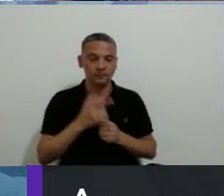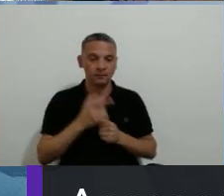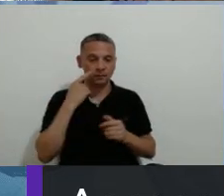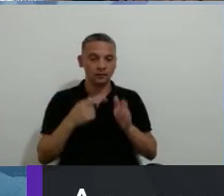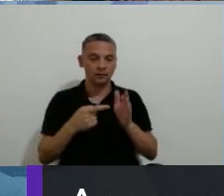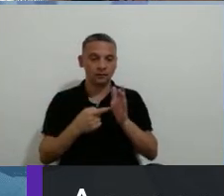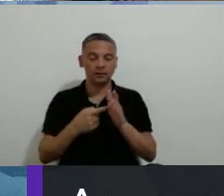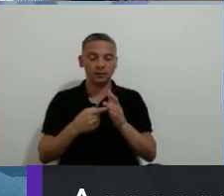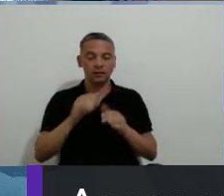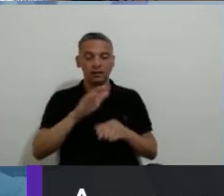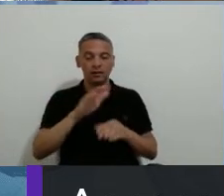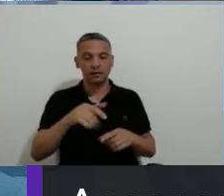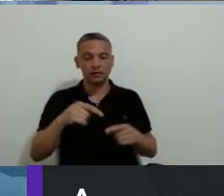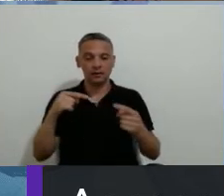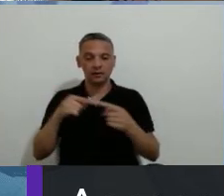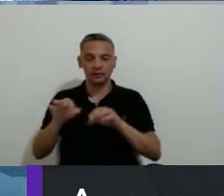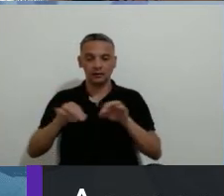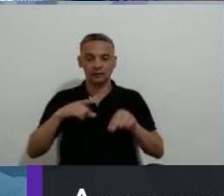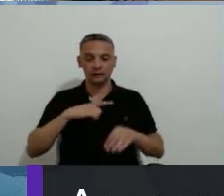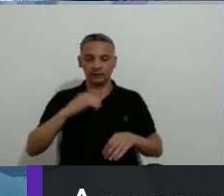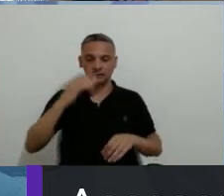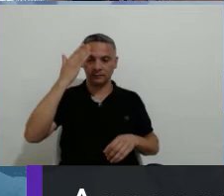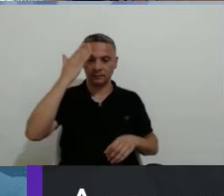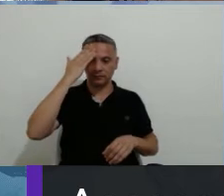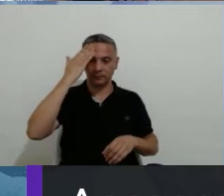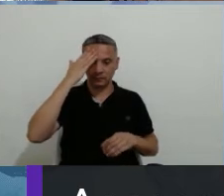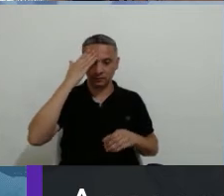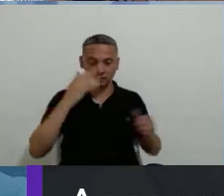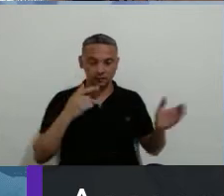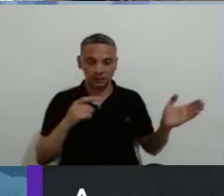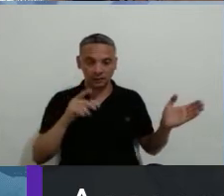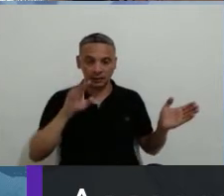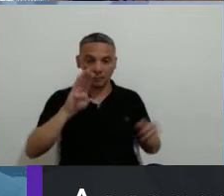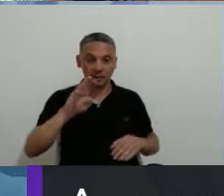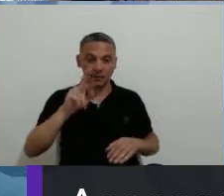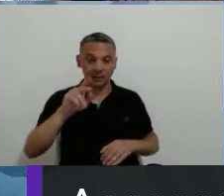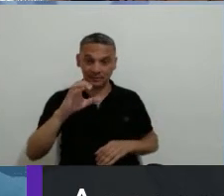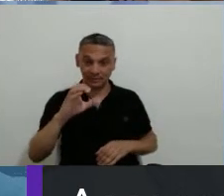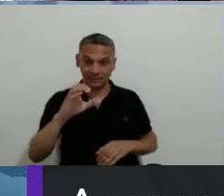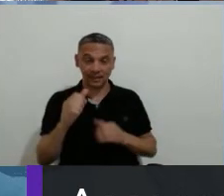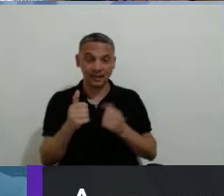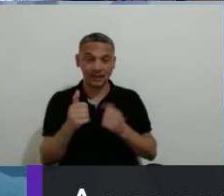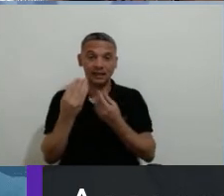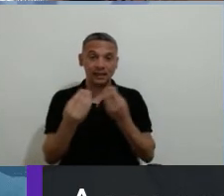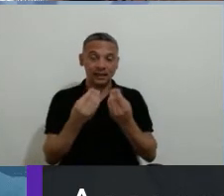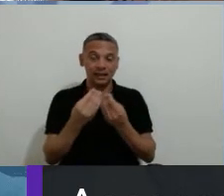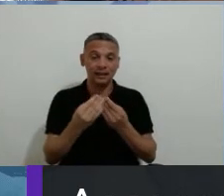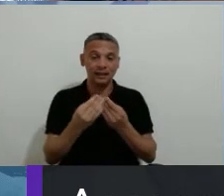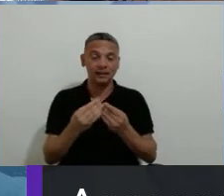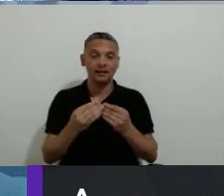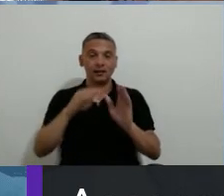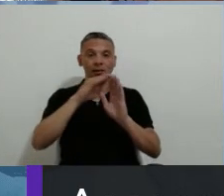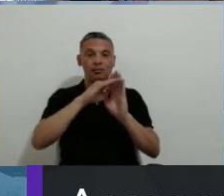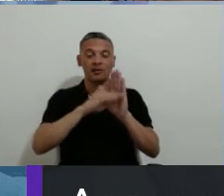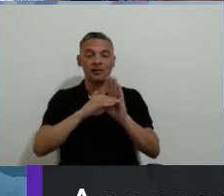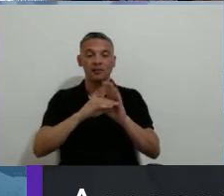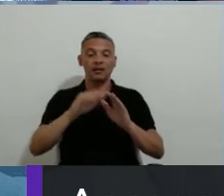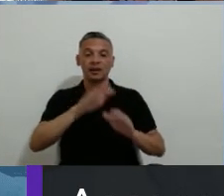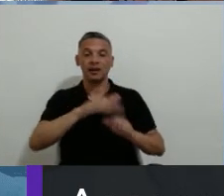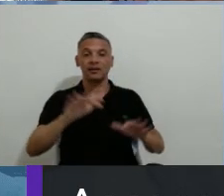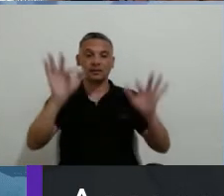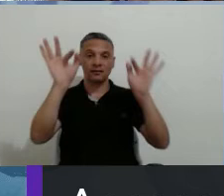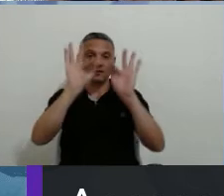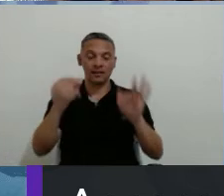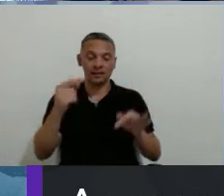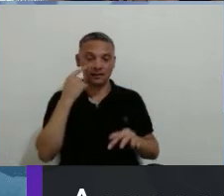anos com deficiência beneficiárias do BPC inseridas no programa Criança Feliz. e vou chamar a atenção desse indicador para destacar